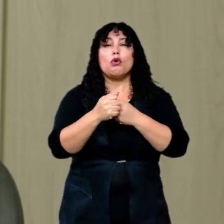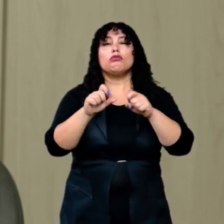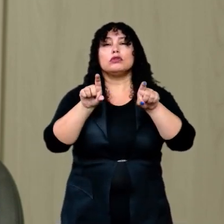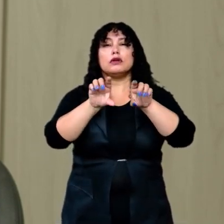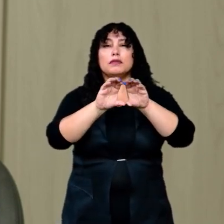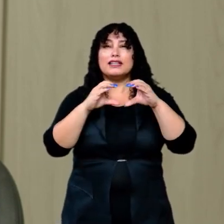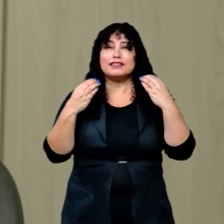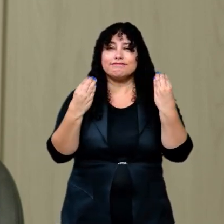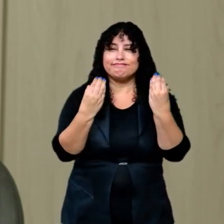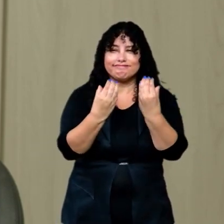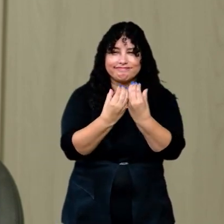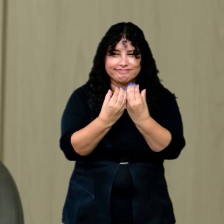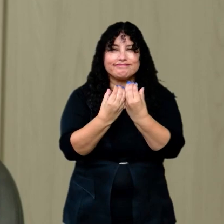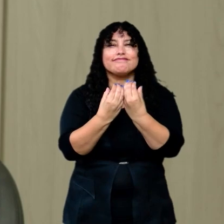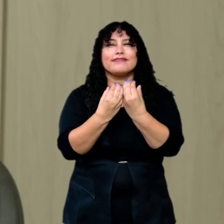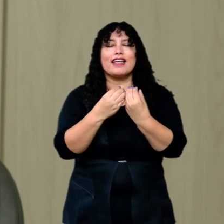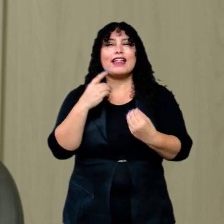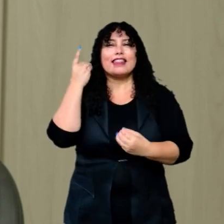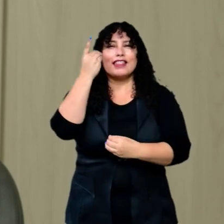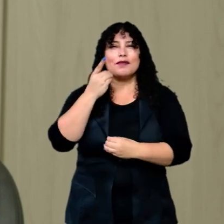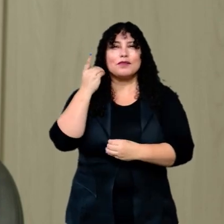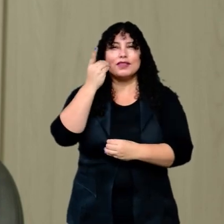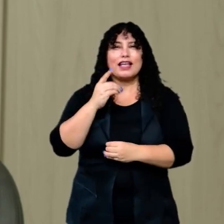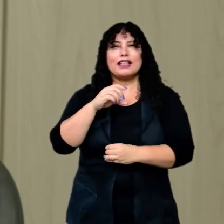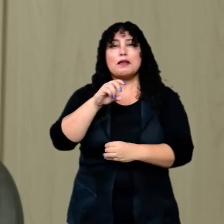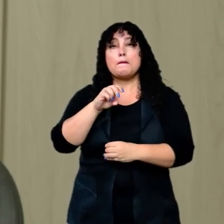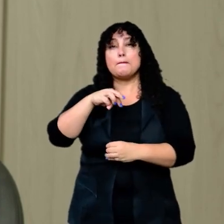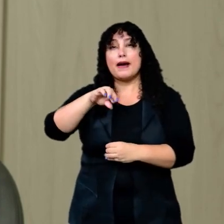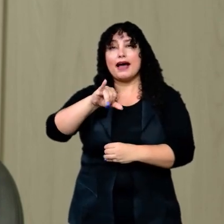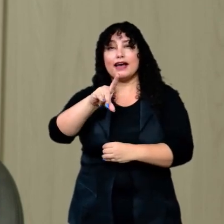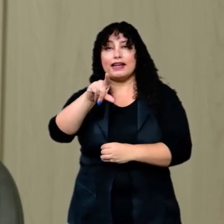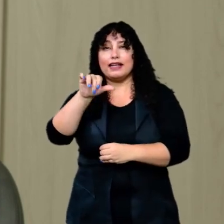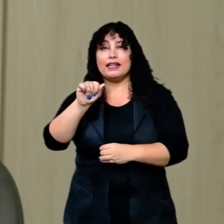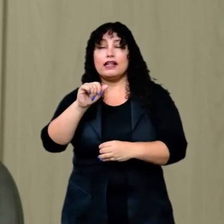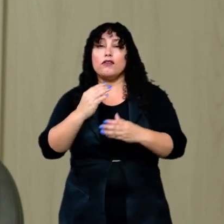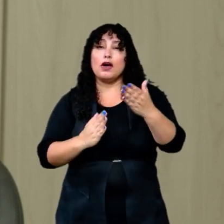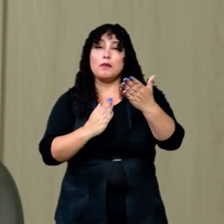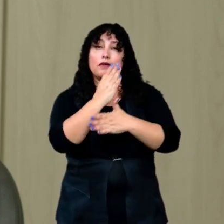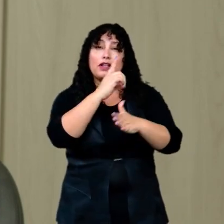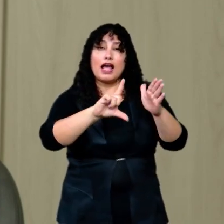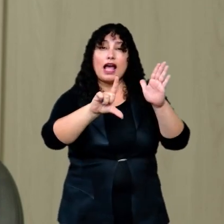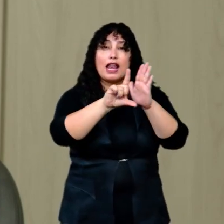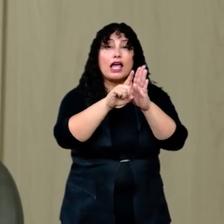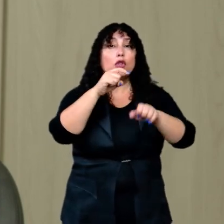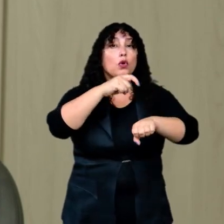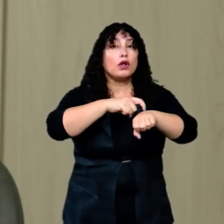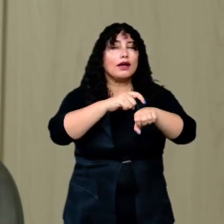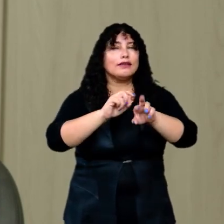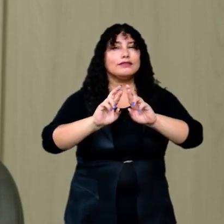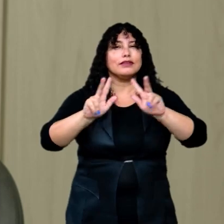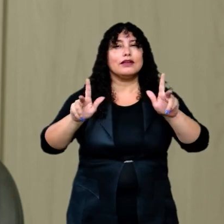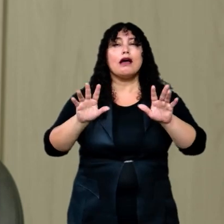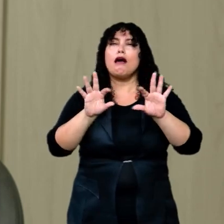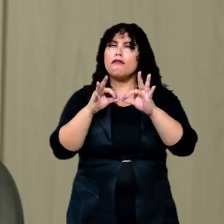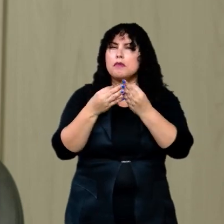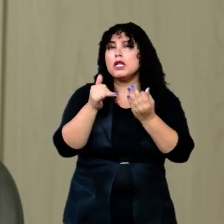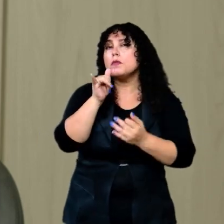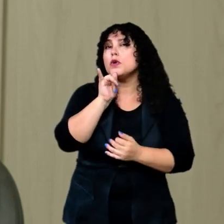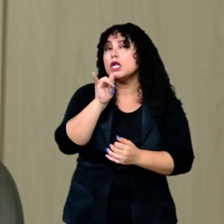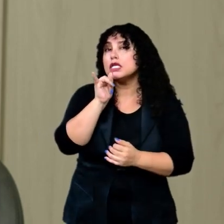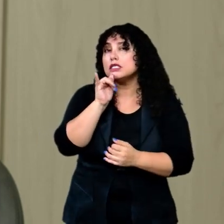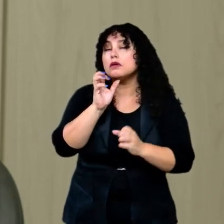então deputada Marília, e foi aprovado a lei do horário diferenciado. Então, o pai pode, por